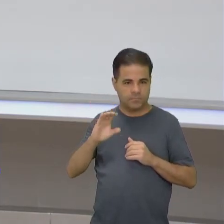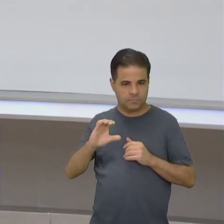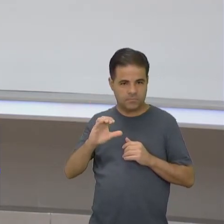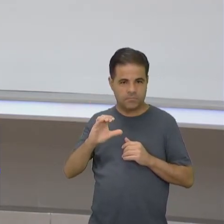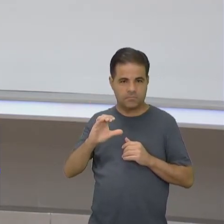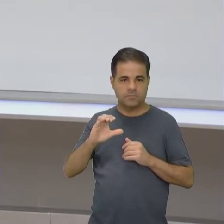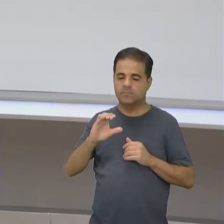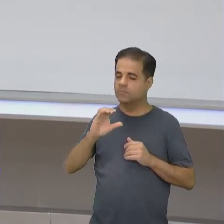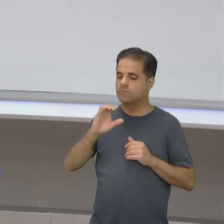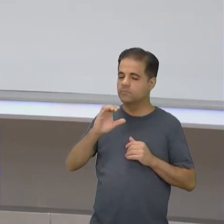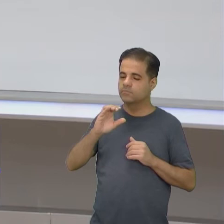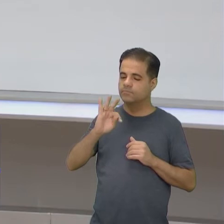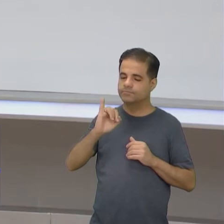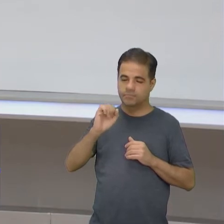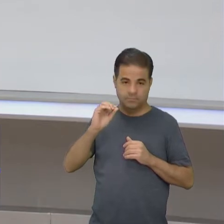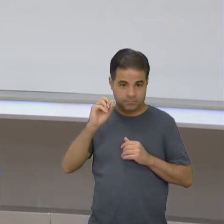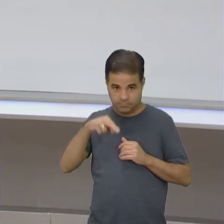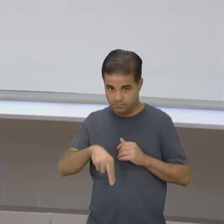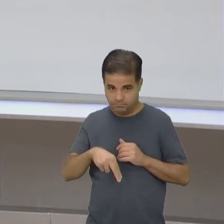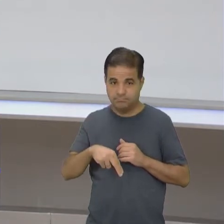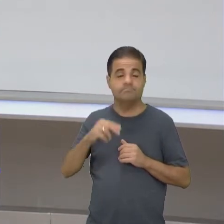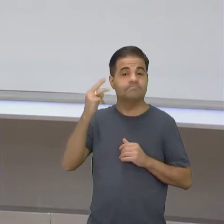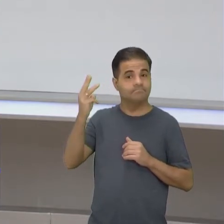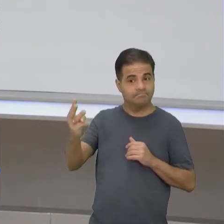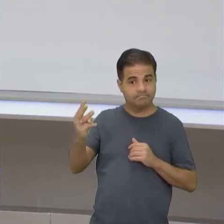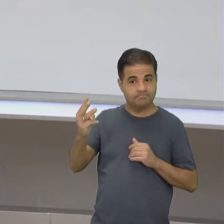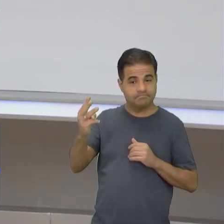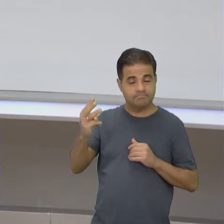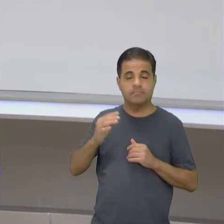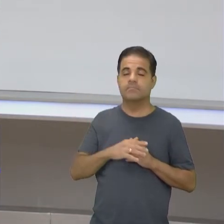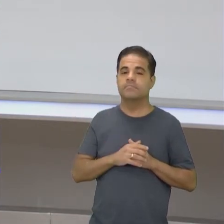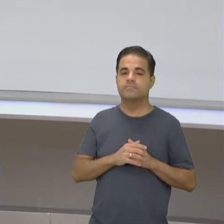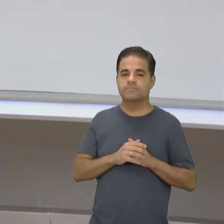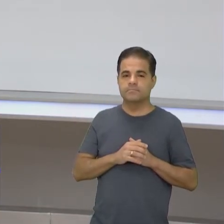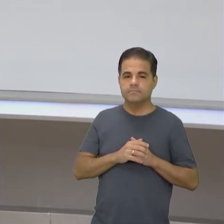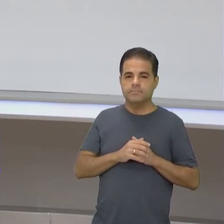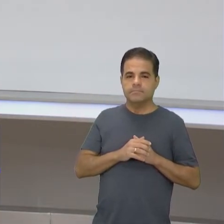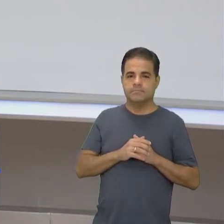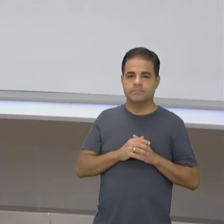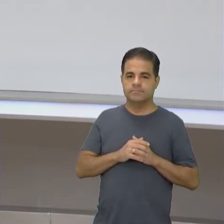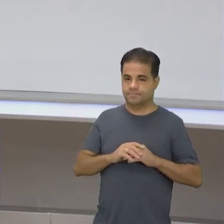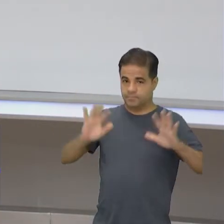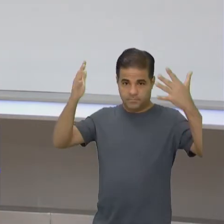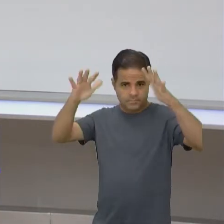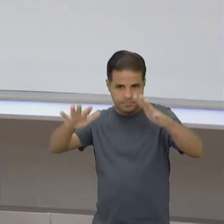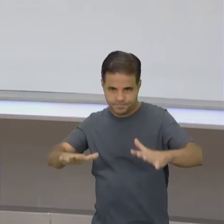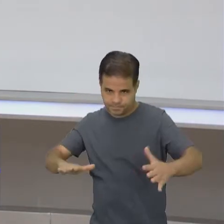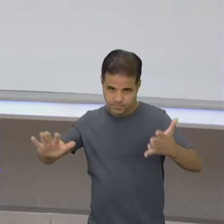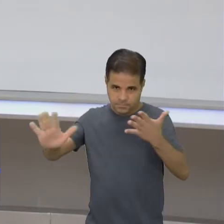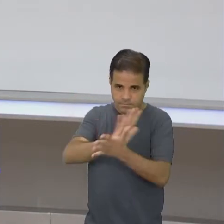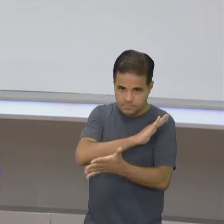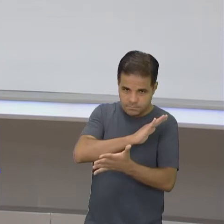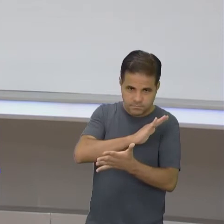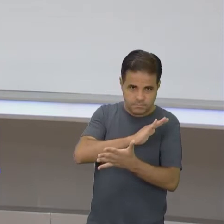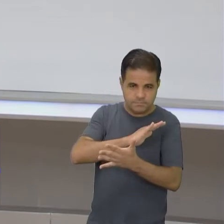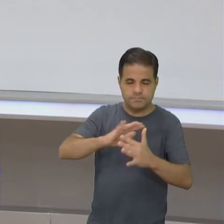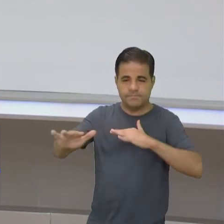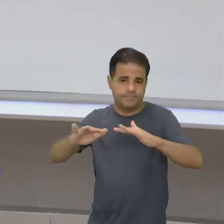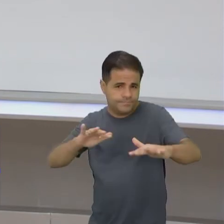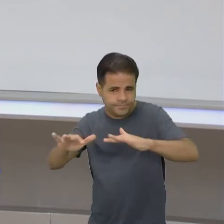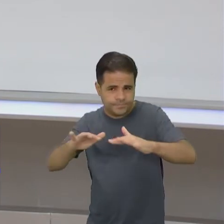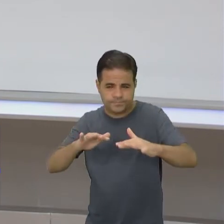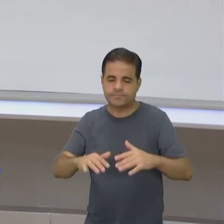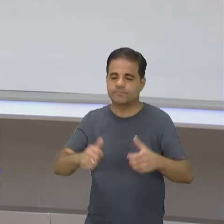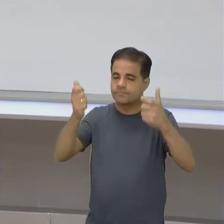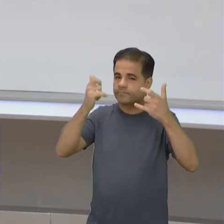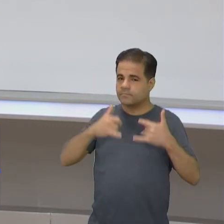Erupção vulcânica, erupção do vulcão, ao menos 3, com severa destruição. Ao menos 3 o quê?